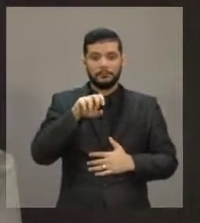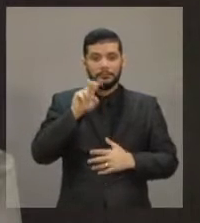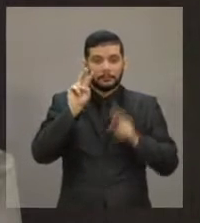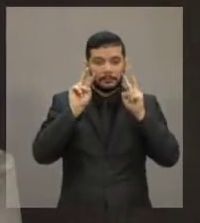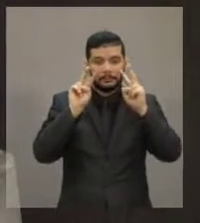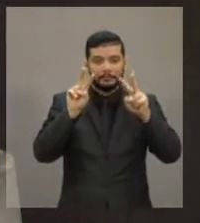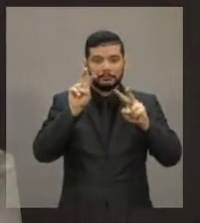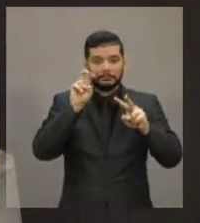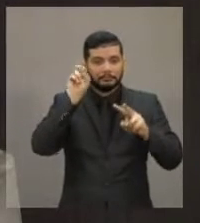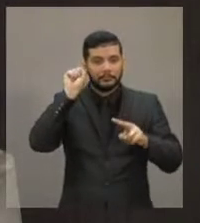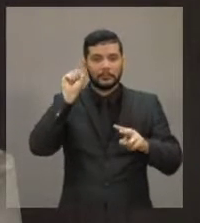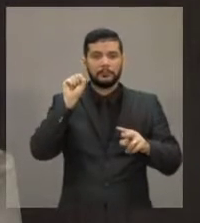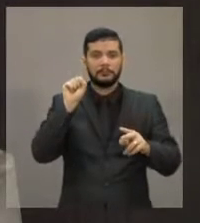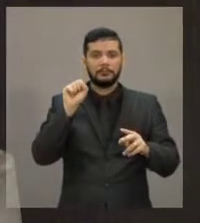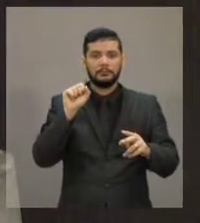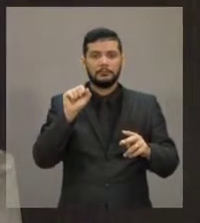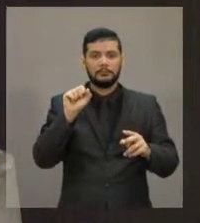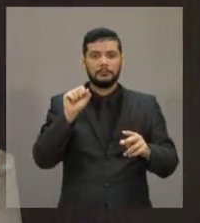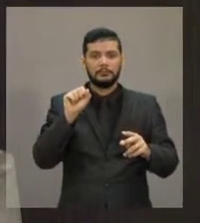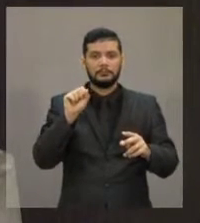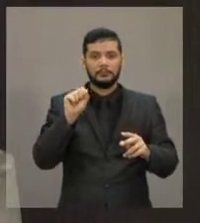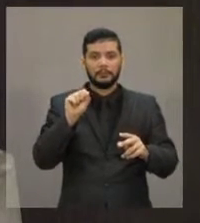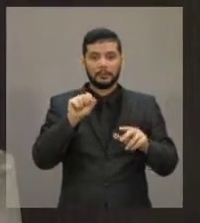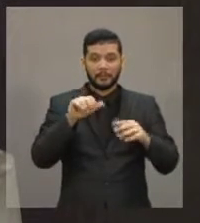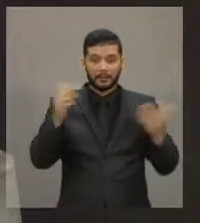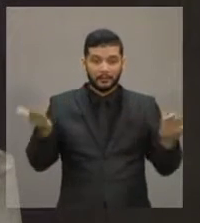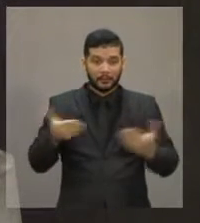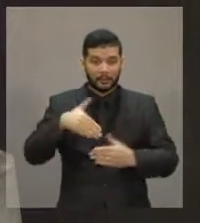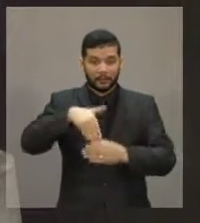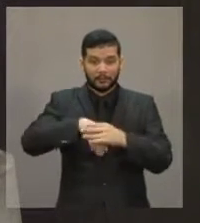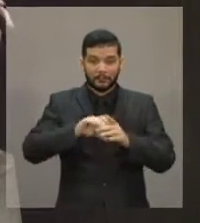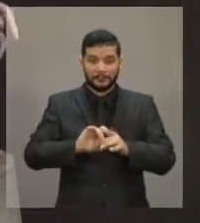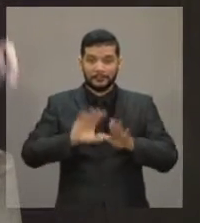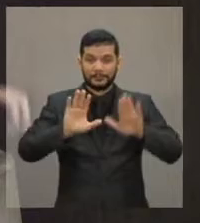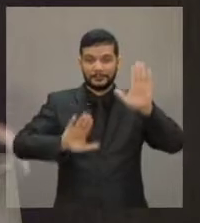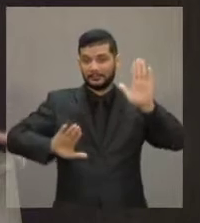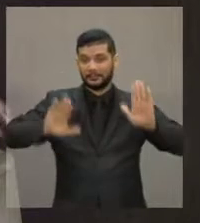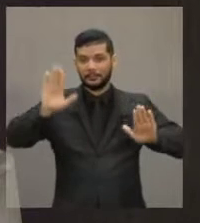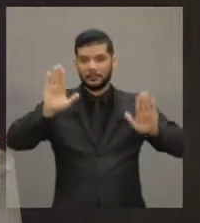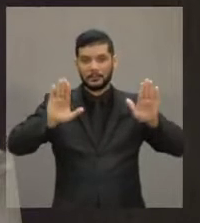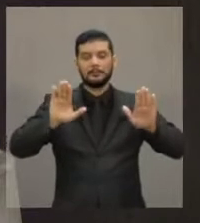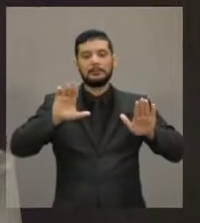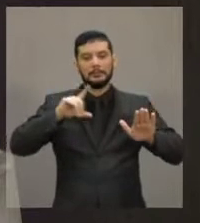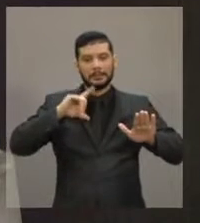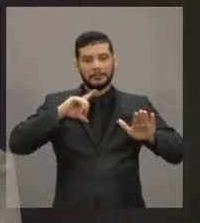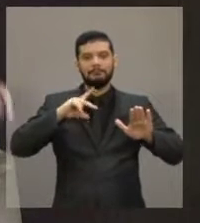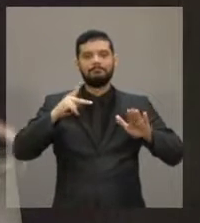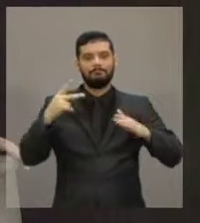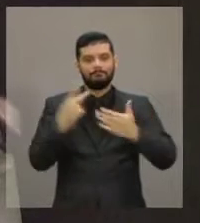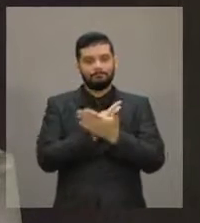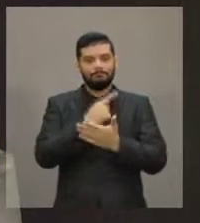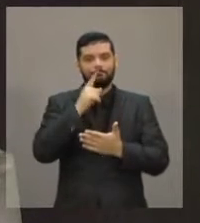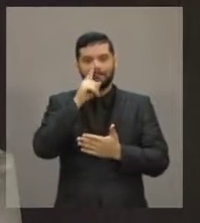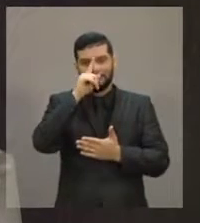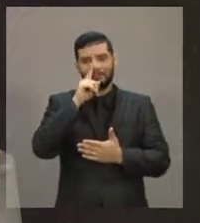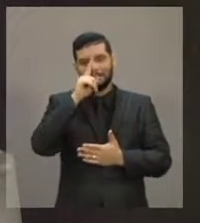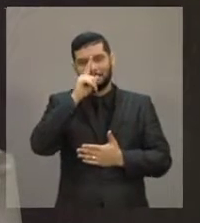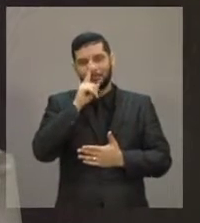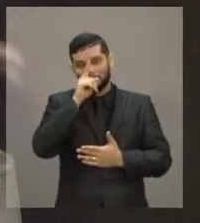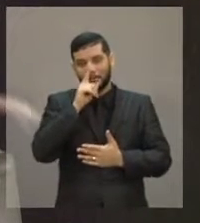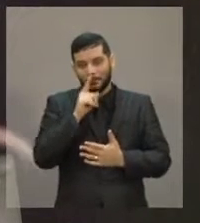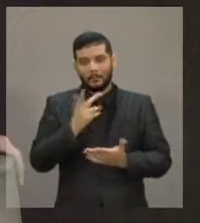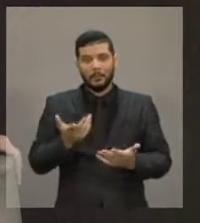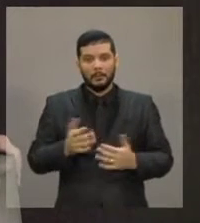quando ela se movimenta a partir da convicção individual, dos